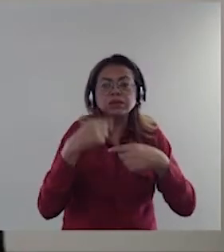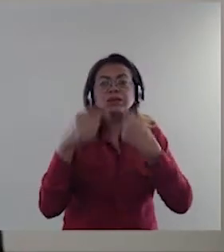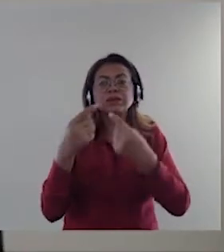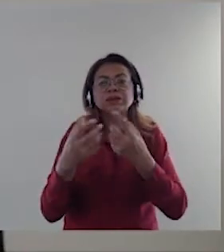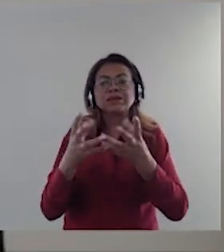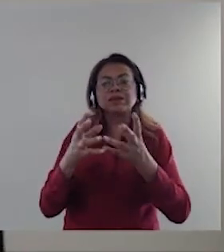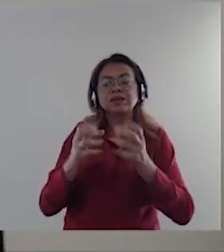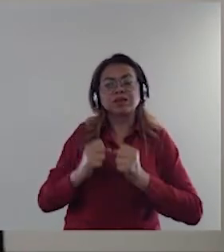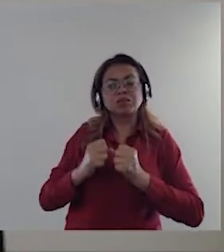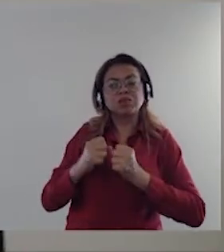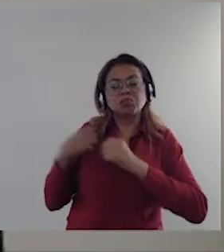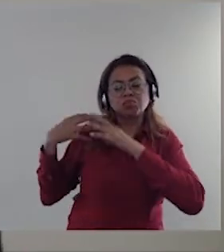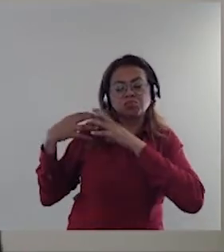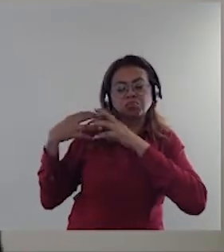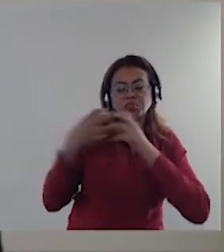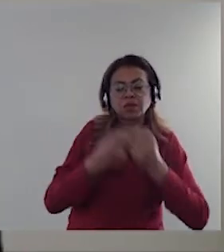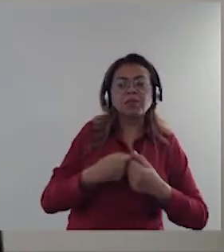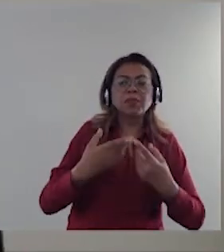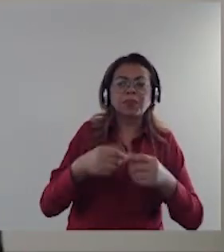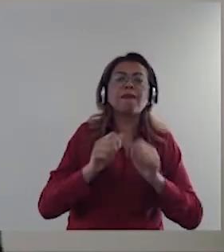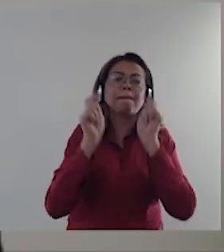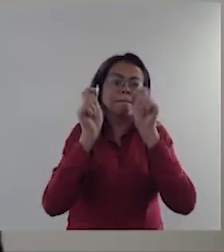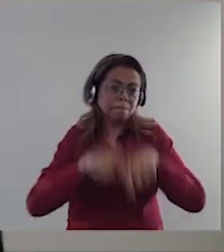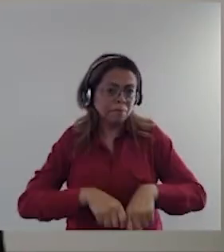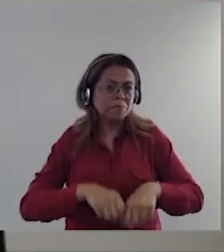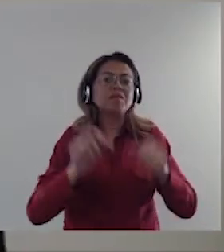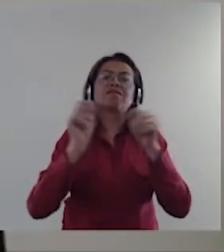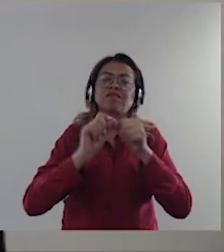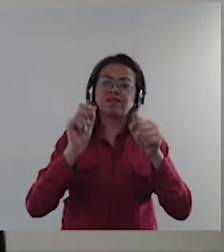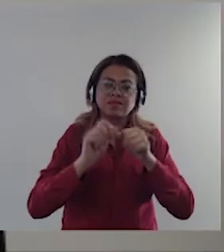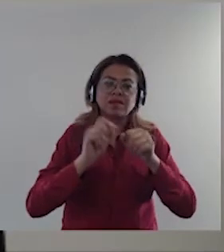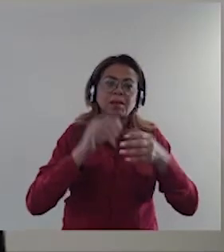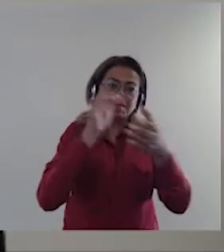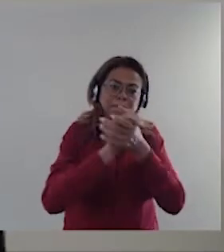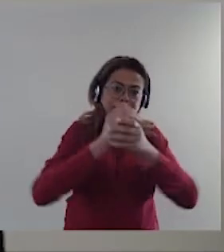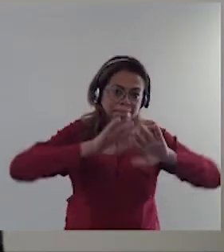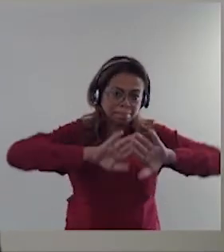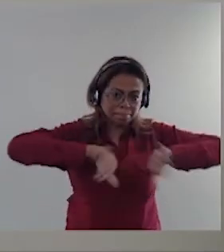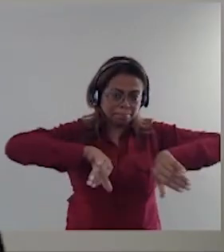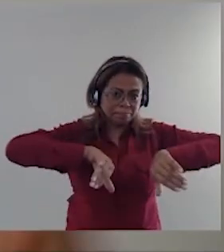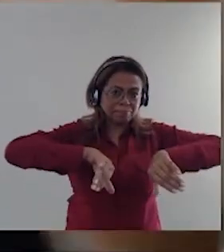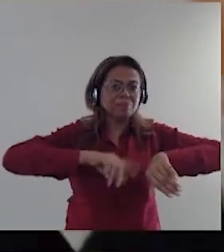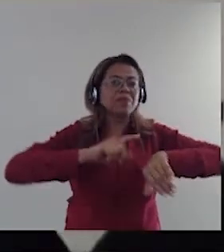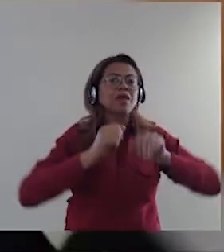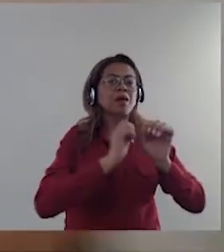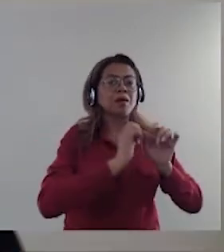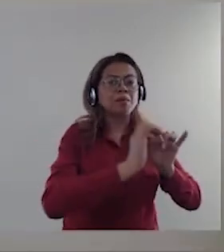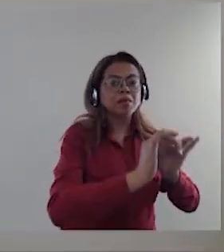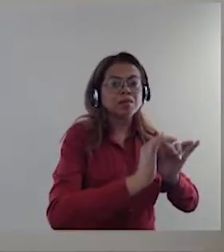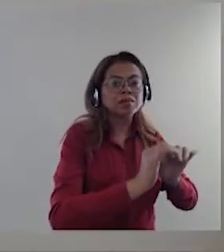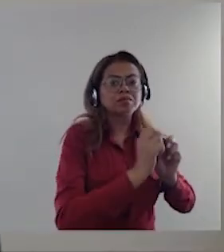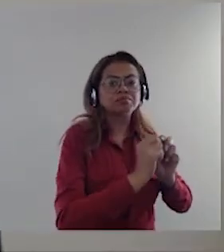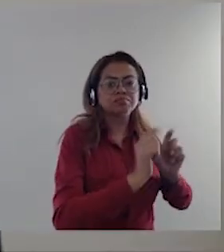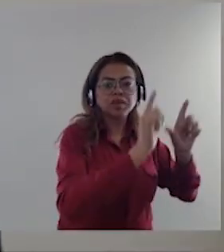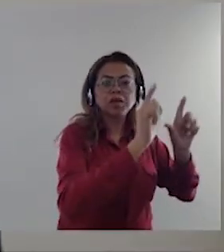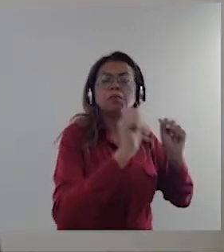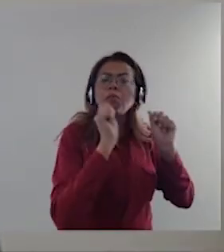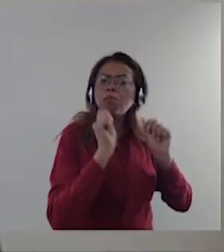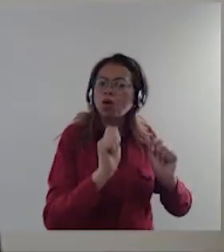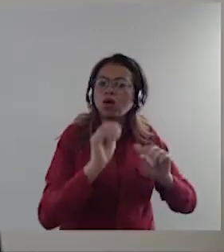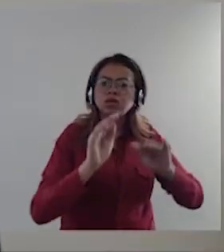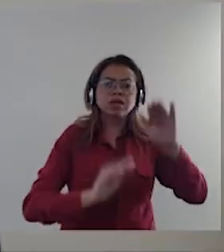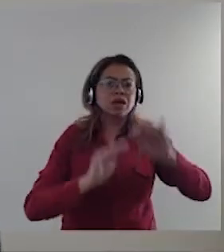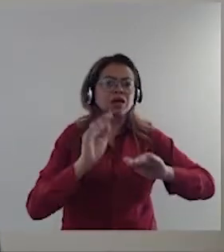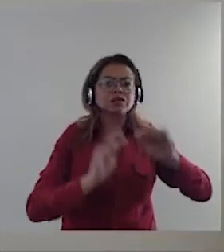a possibilidade de nós fazermos o divórcio eletrônico através dos tabelionatos de notas, e quando as pessoas estão em lugares